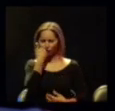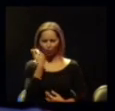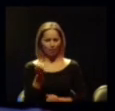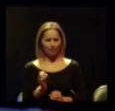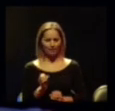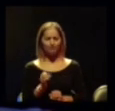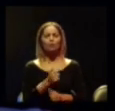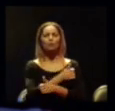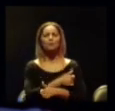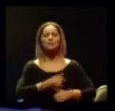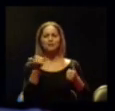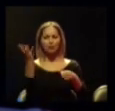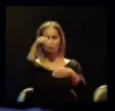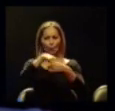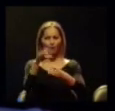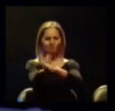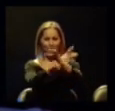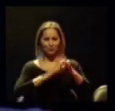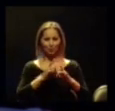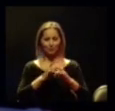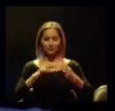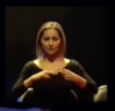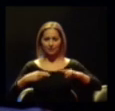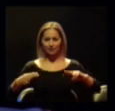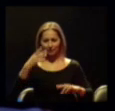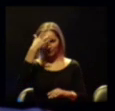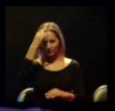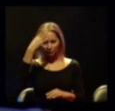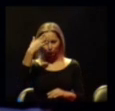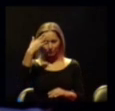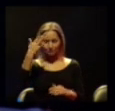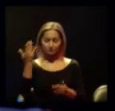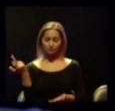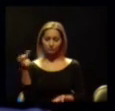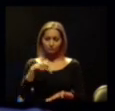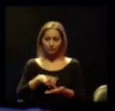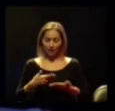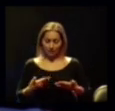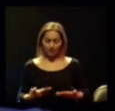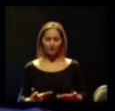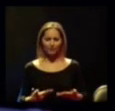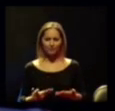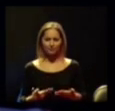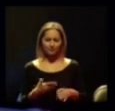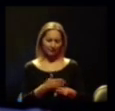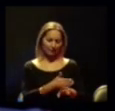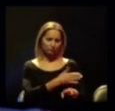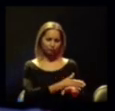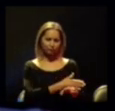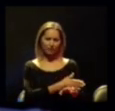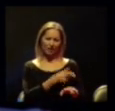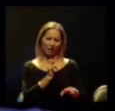cidade plenamente europeia. A Câmara Municipal de Setúbal, para aqui chegar, assumiu nos últimos